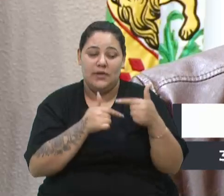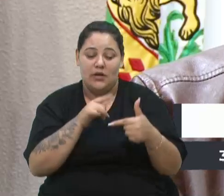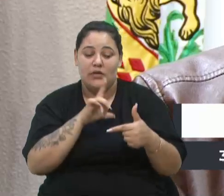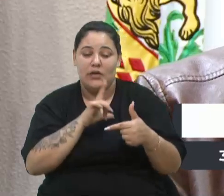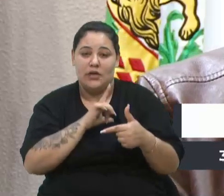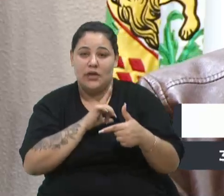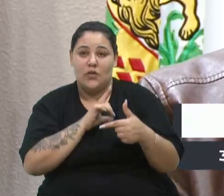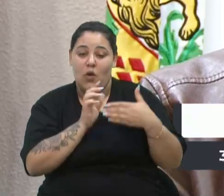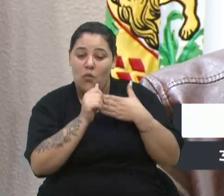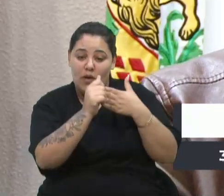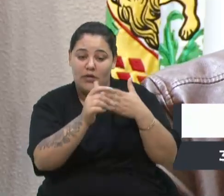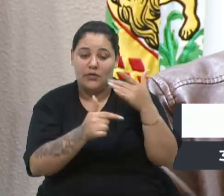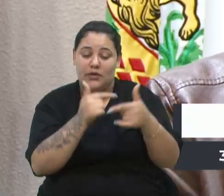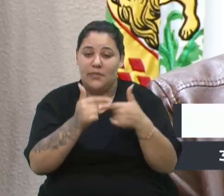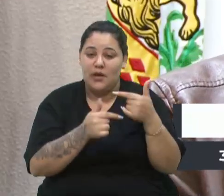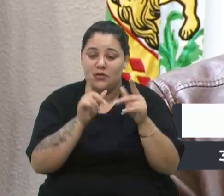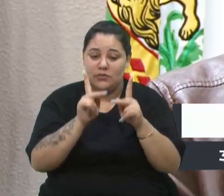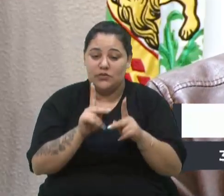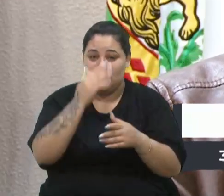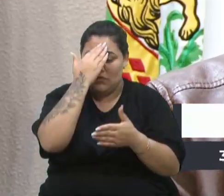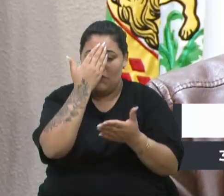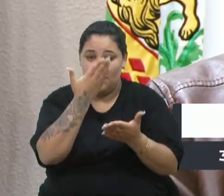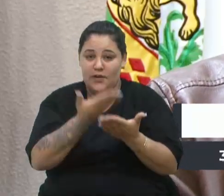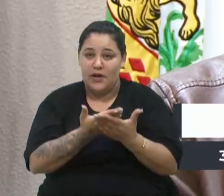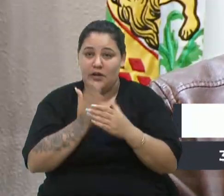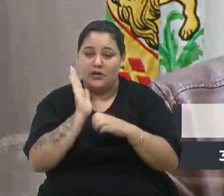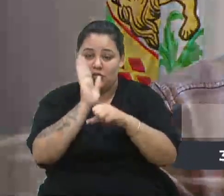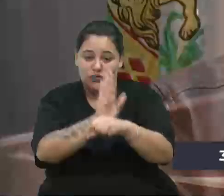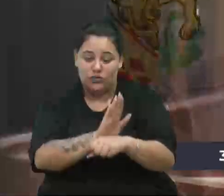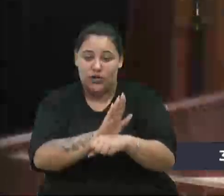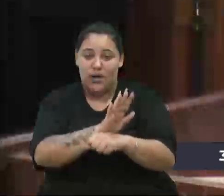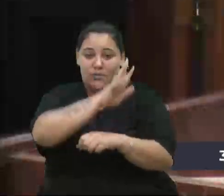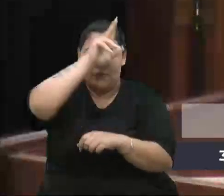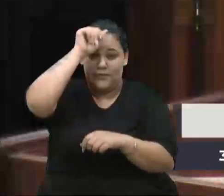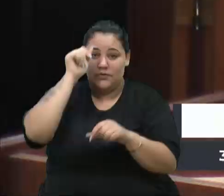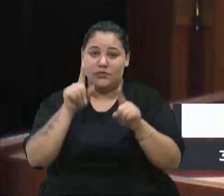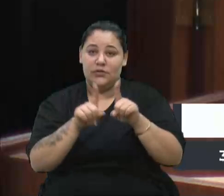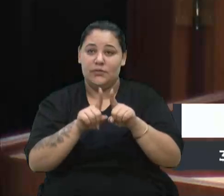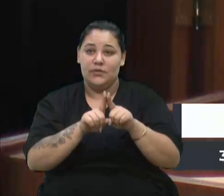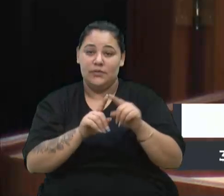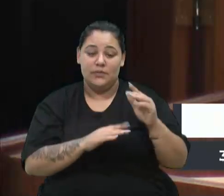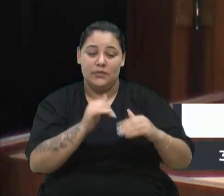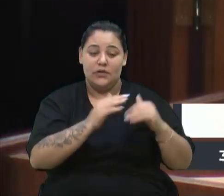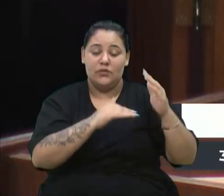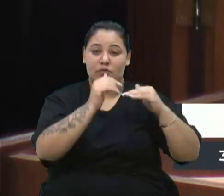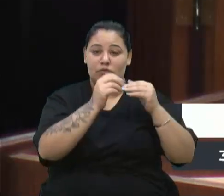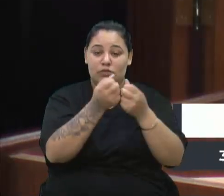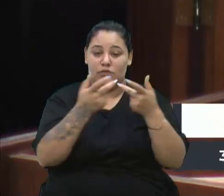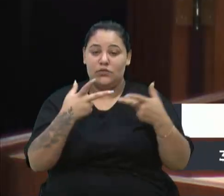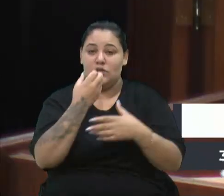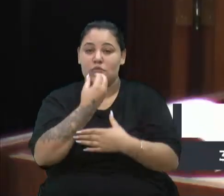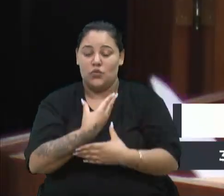trabalho das pessoas que foram confiadas a ajudar a Prefeitura para construir soluções.